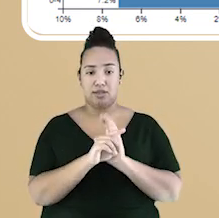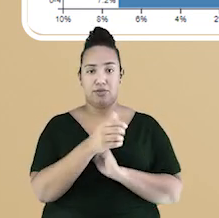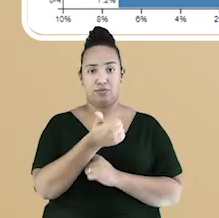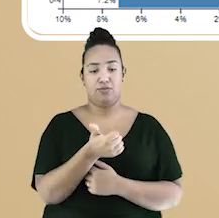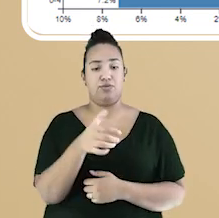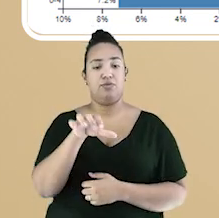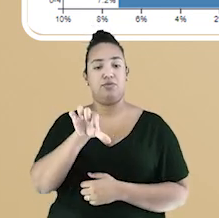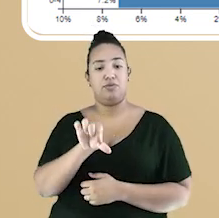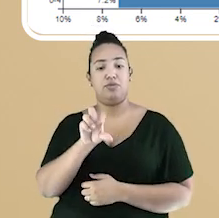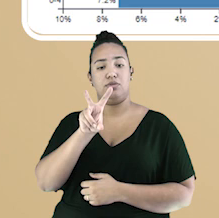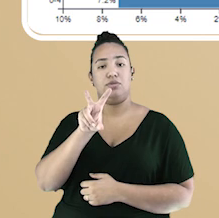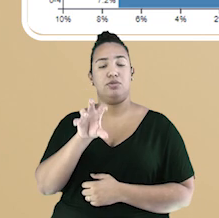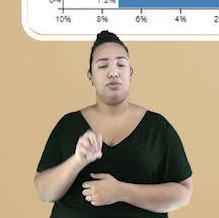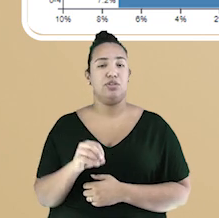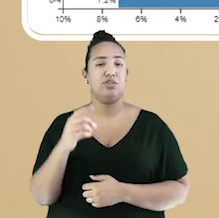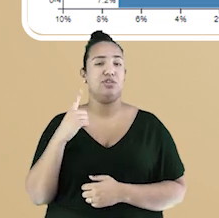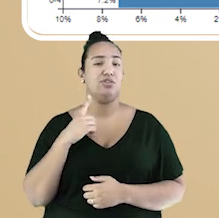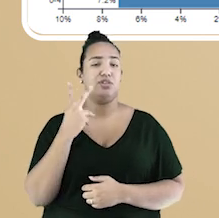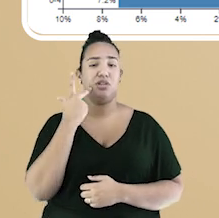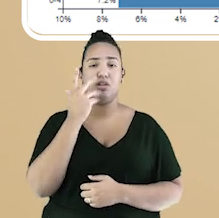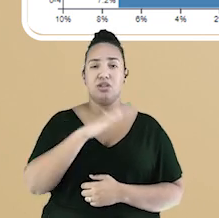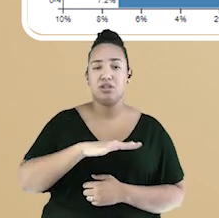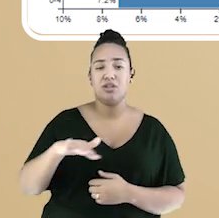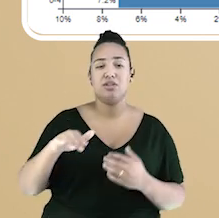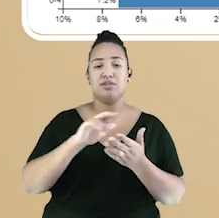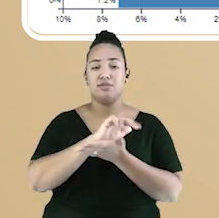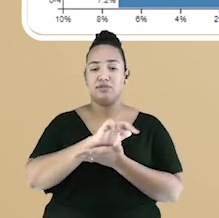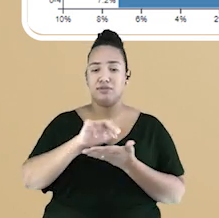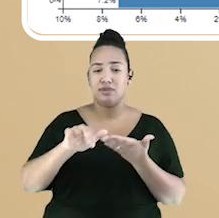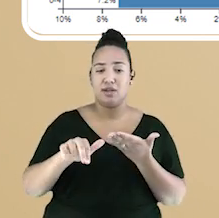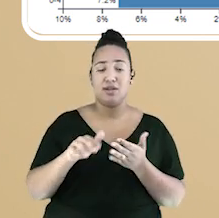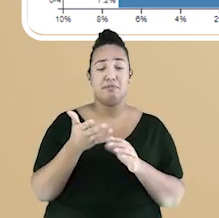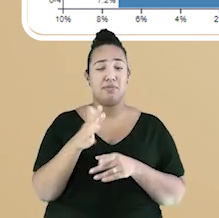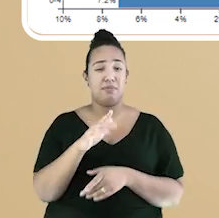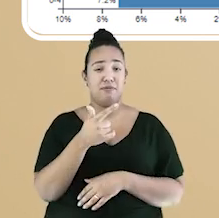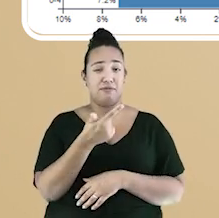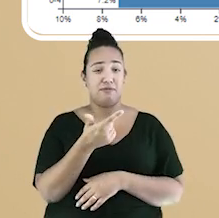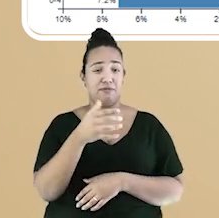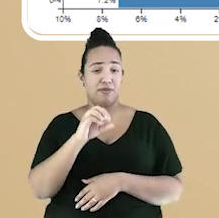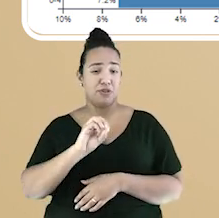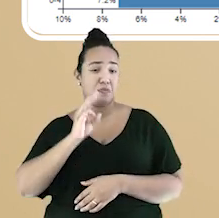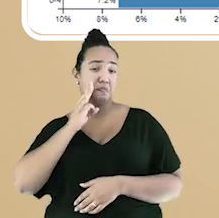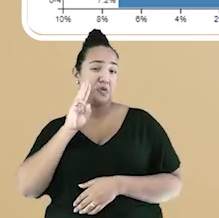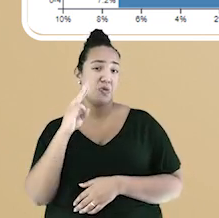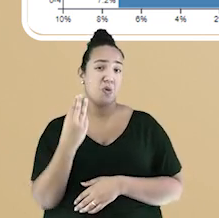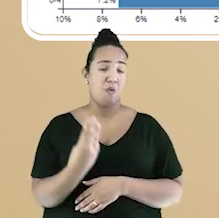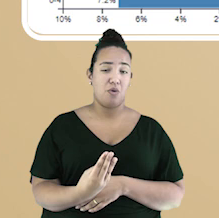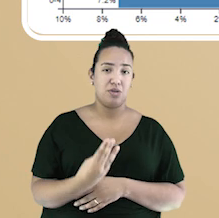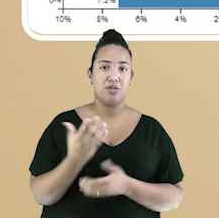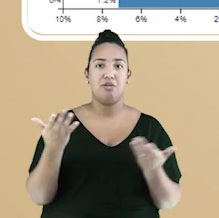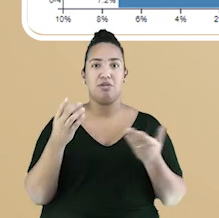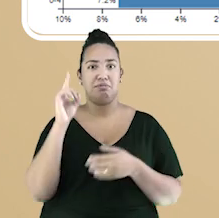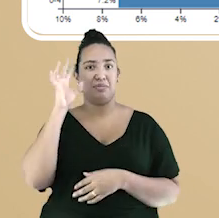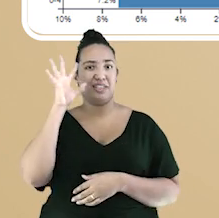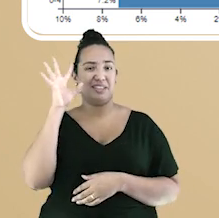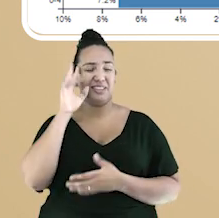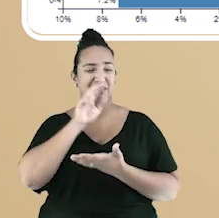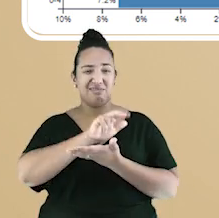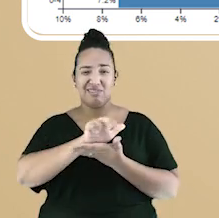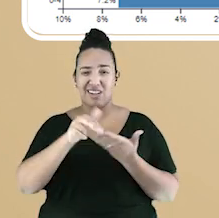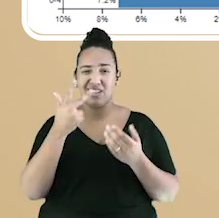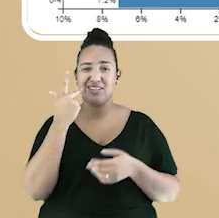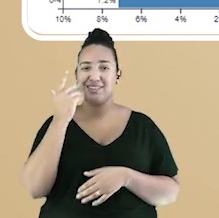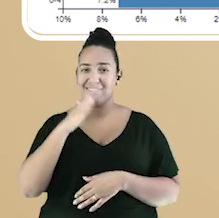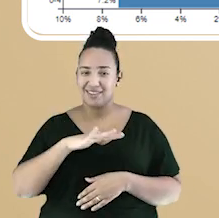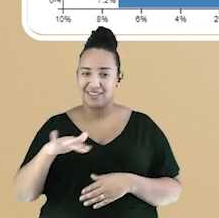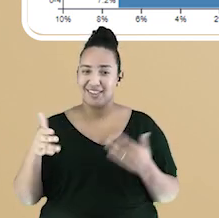de 1950 nasciam muitas crianças, em torno de 20 milhões anuais. Imagine só a quantidade